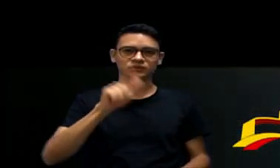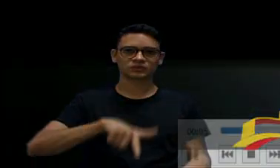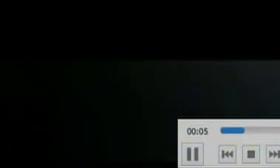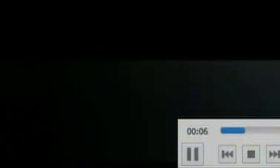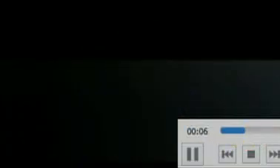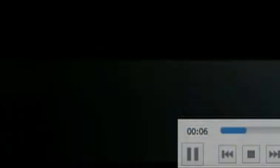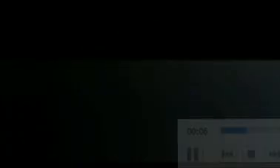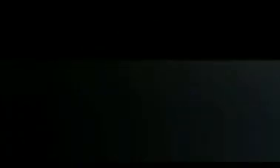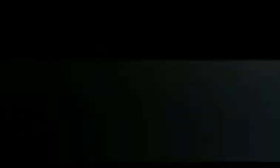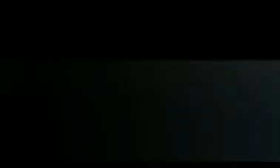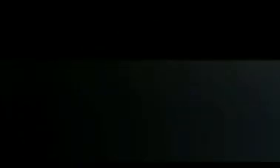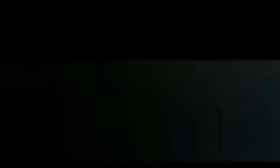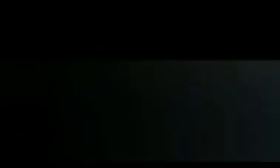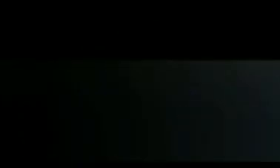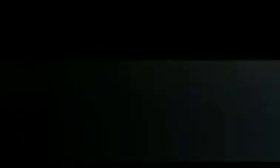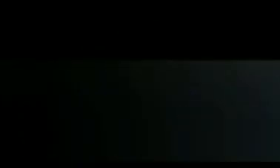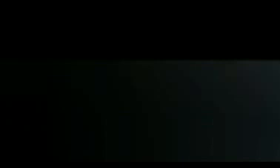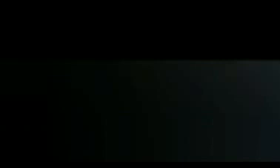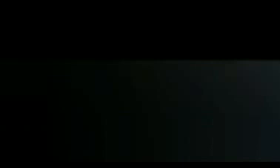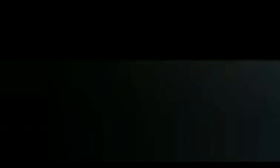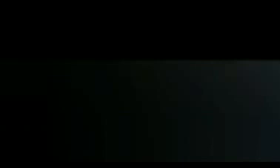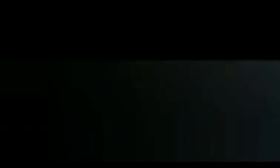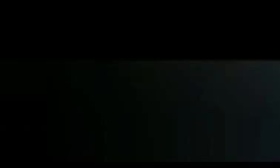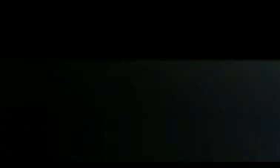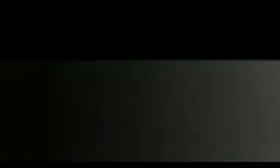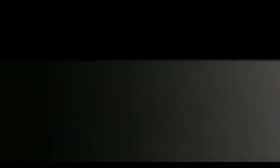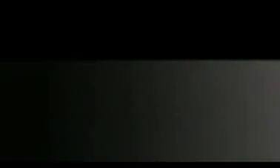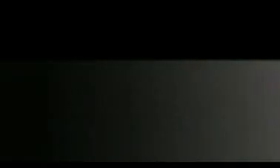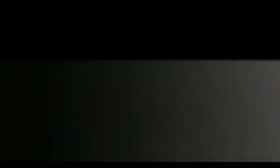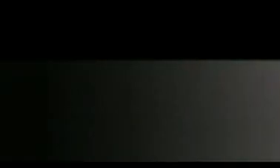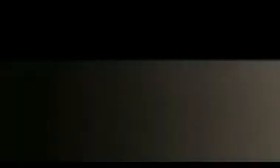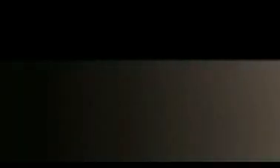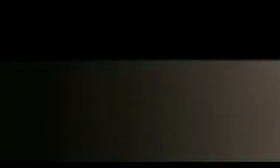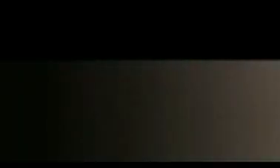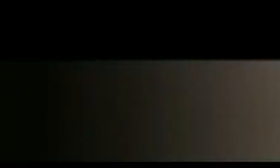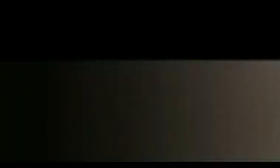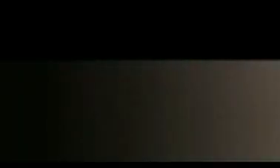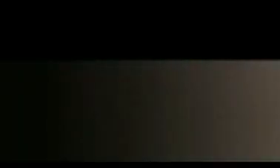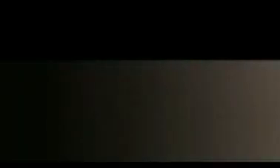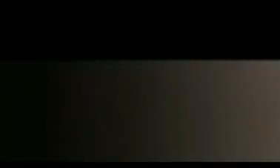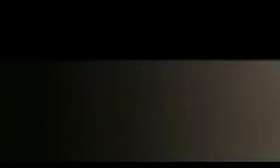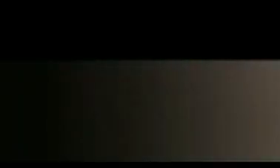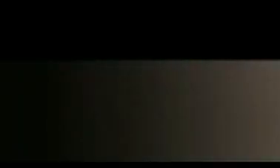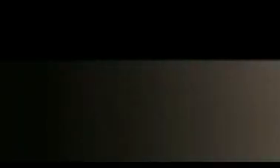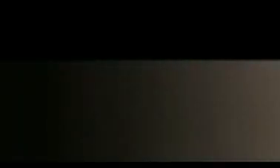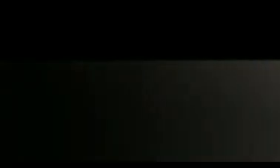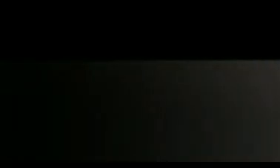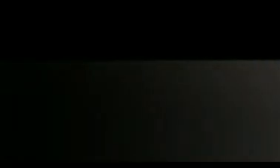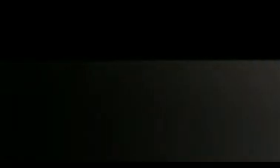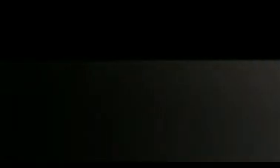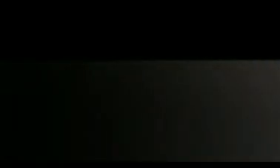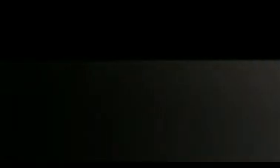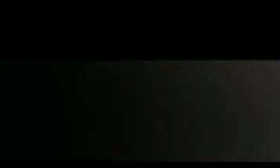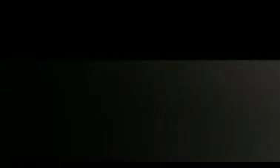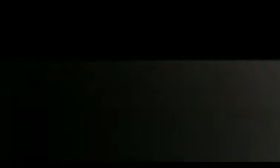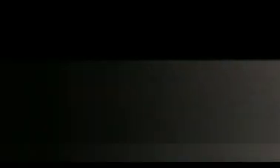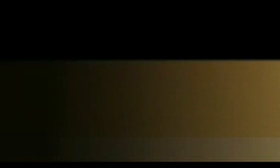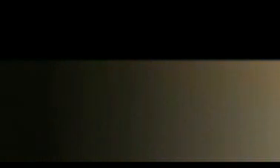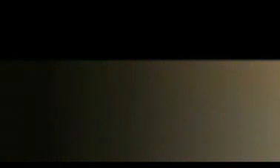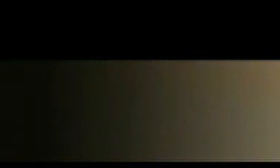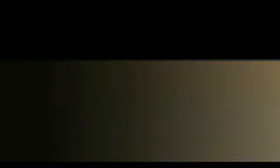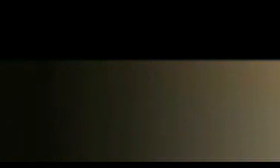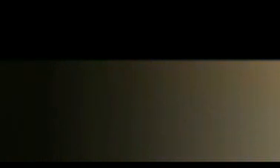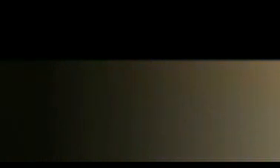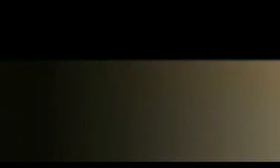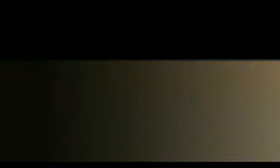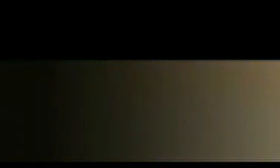Gostaria que os colegas prestassem um pouquinho de atenção, se assim quiserem. Se não quiser, também fica à vontade. e se conhece. Você se lembra dessa verdade?